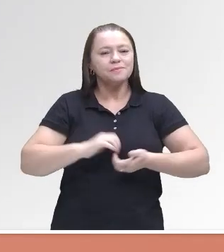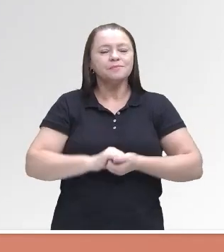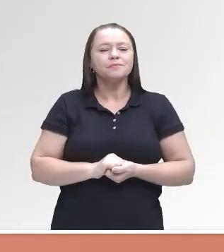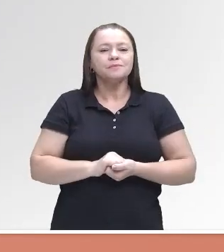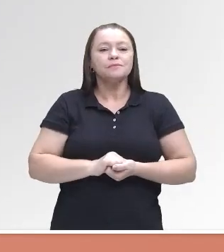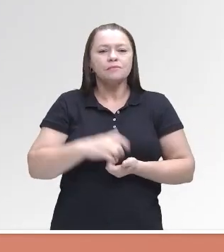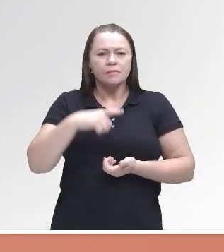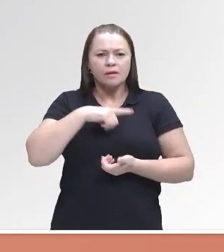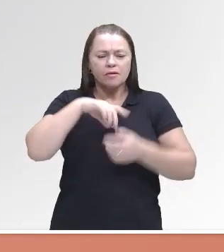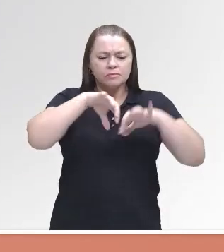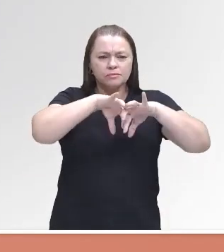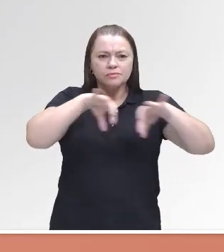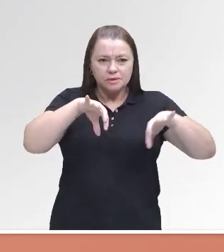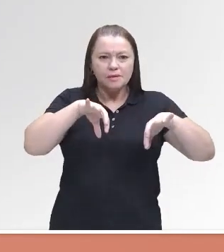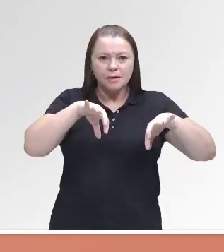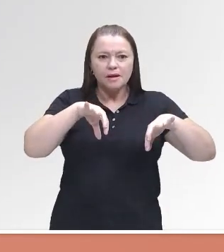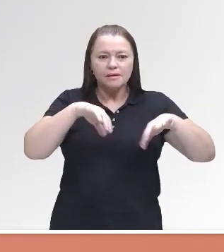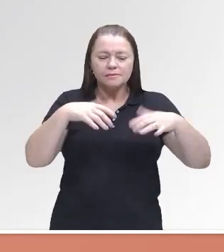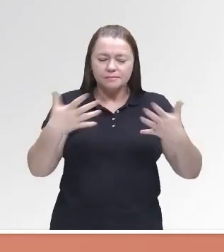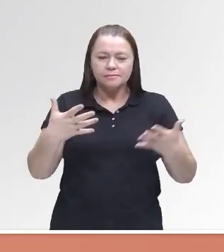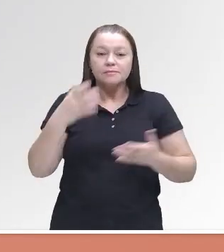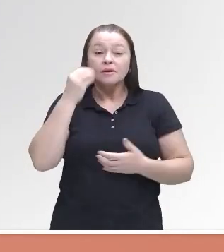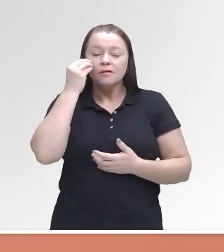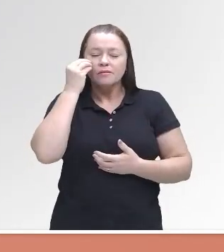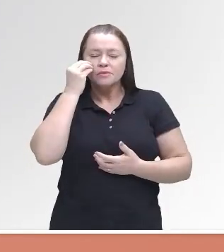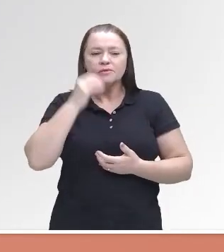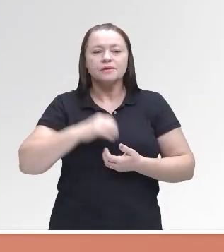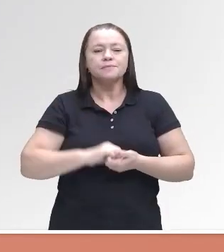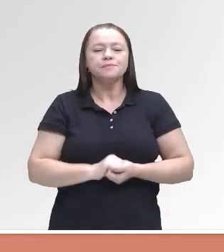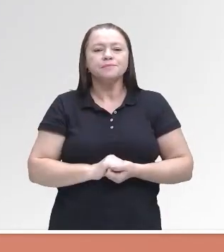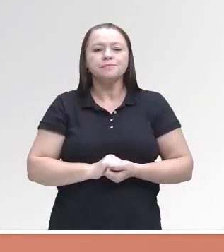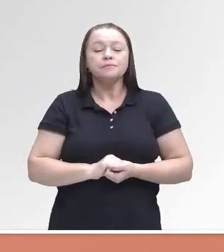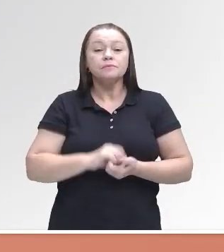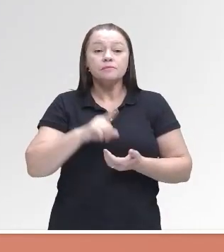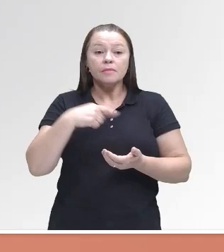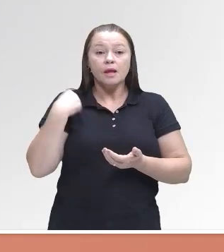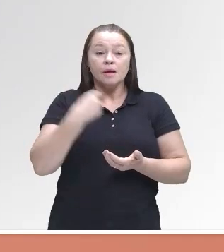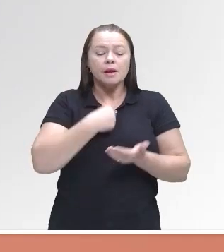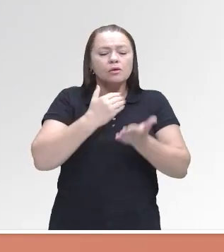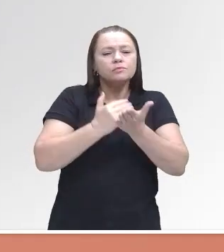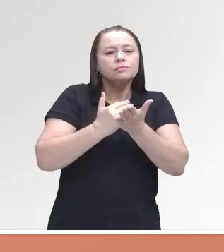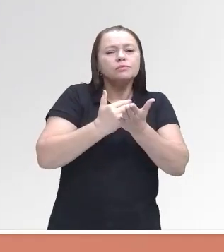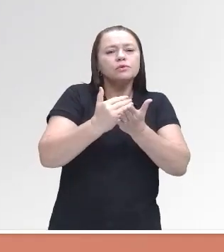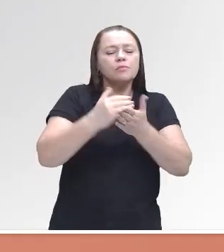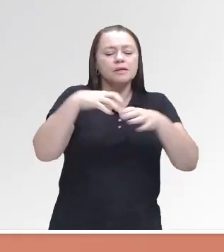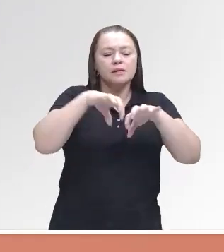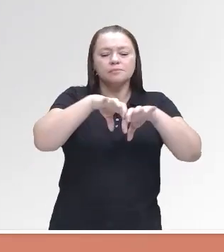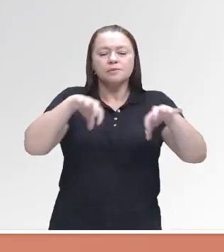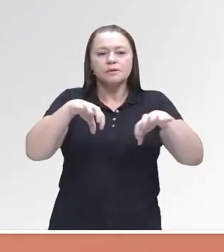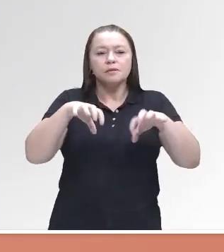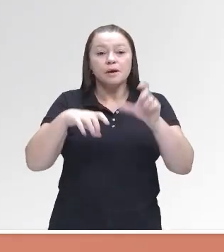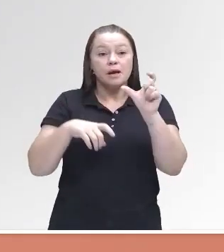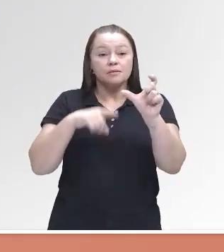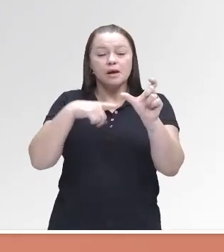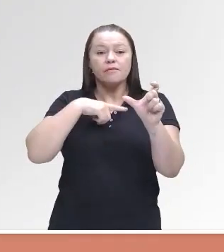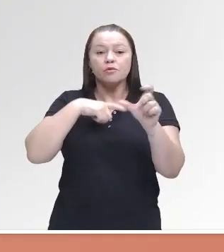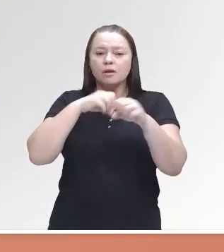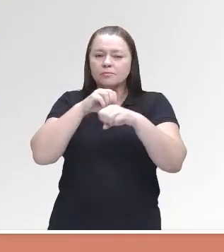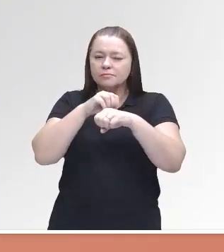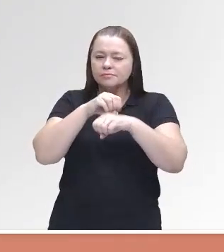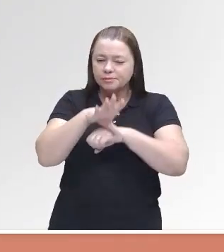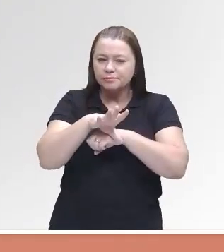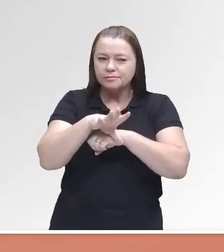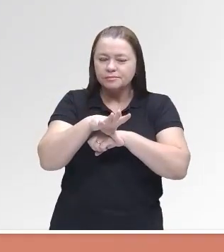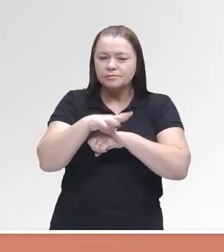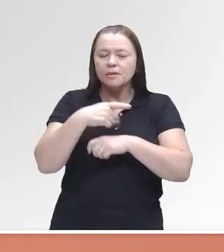Vamos separar? Olha aqui para mim. Para a gente começar a separar as palavrinhas, eu tenho uma dica. Quando